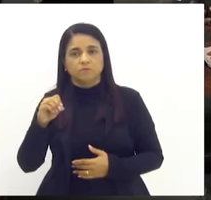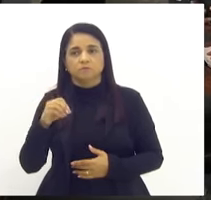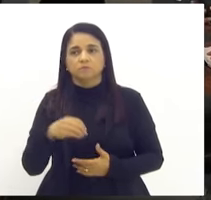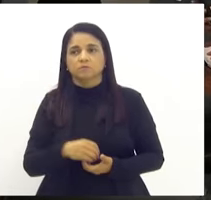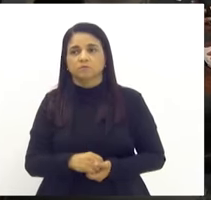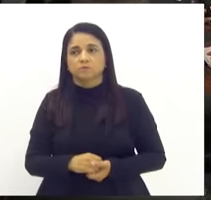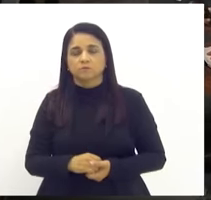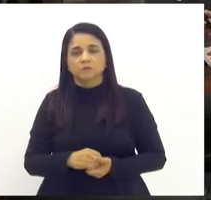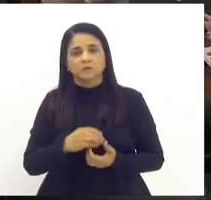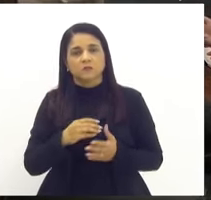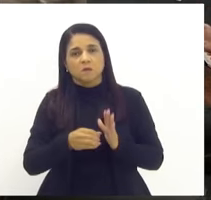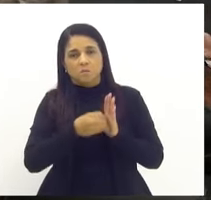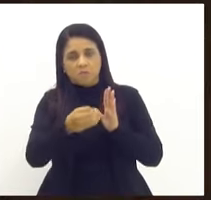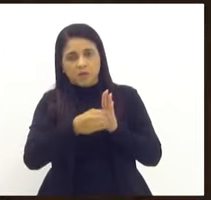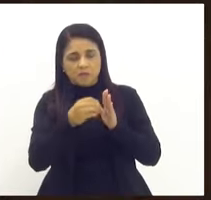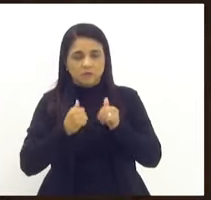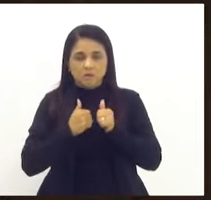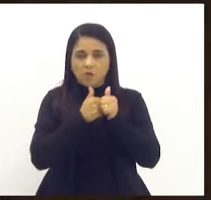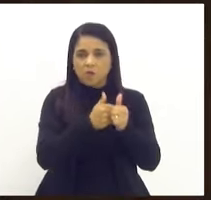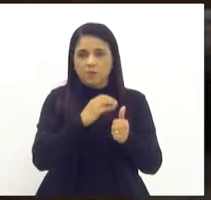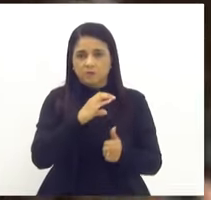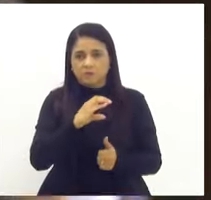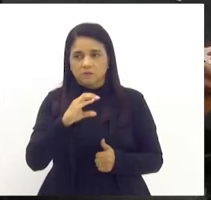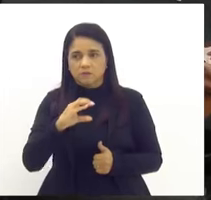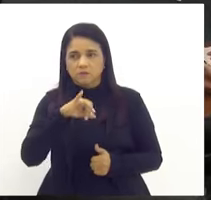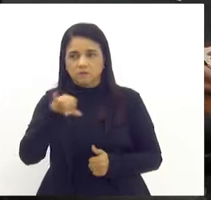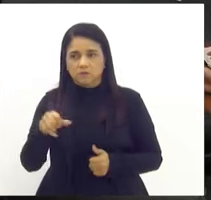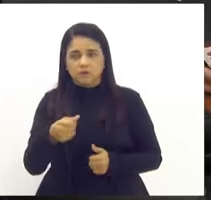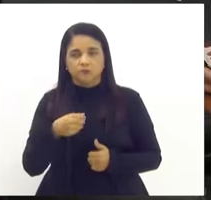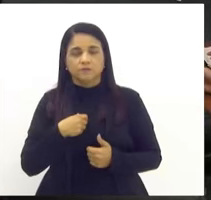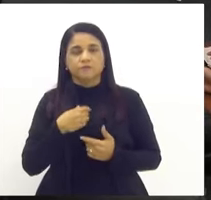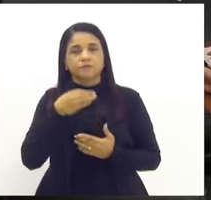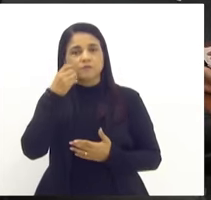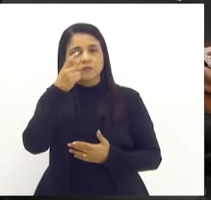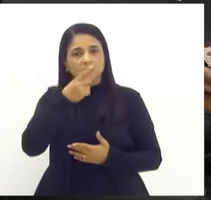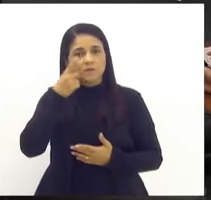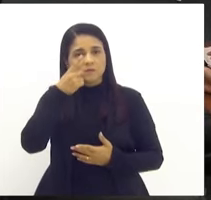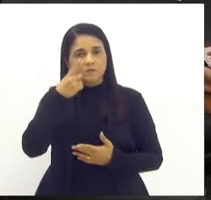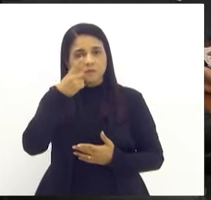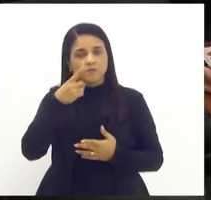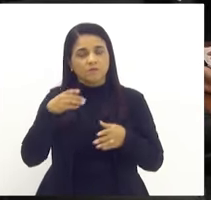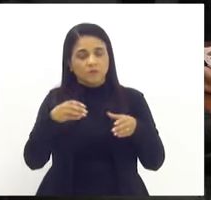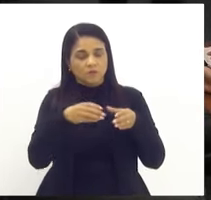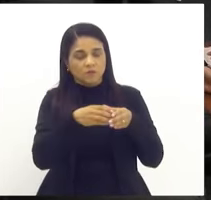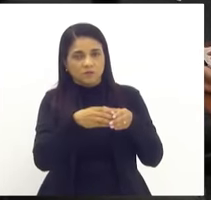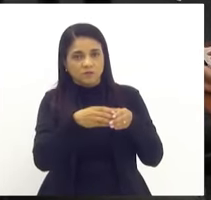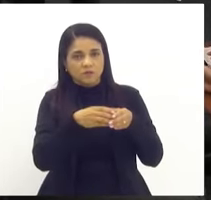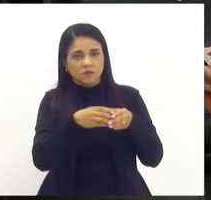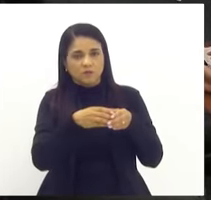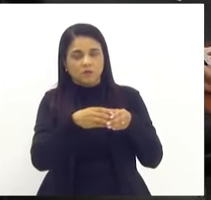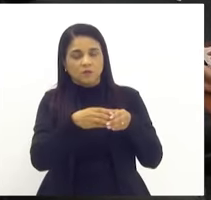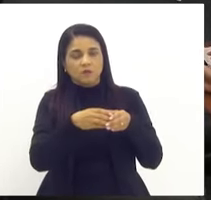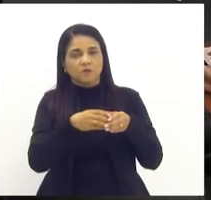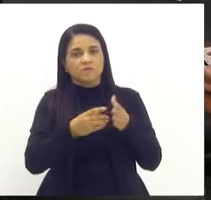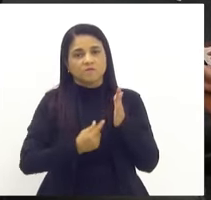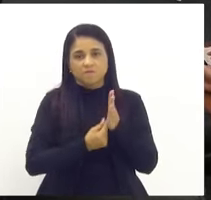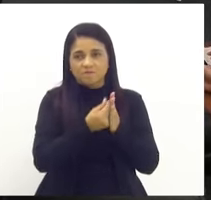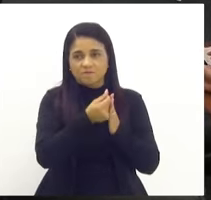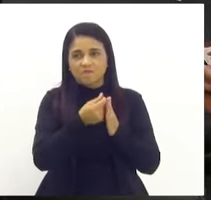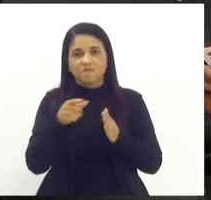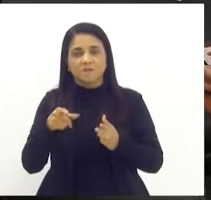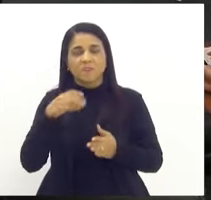Machado acj Presidente Obrigado Deputado pela comissão de orçamento e Finanças Deputado André